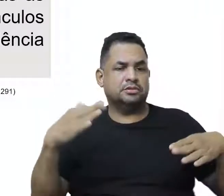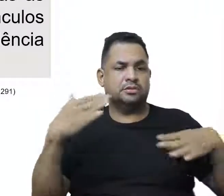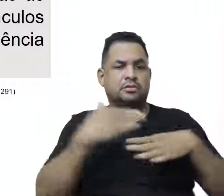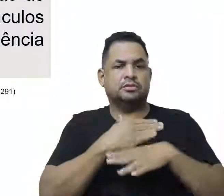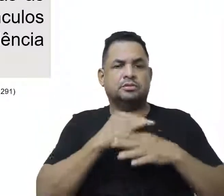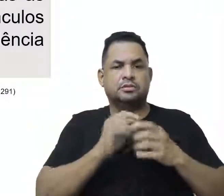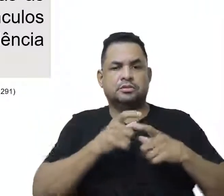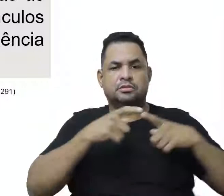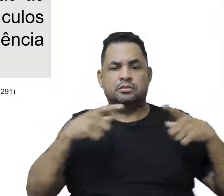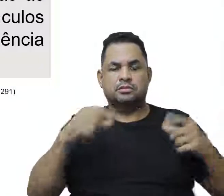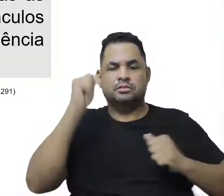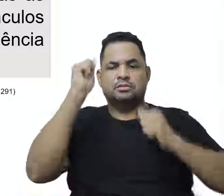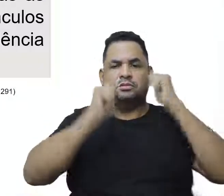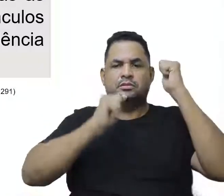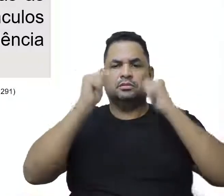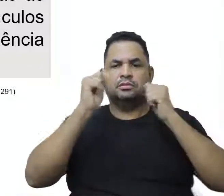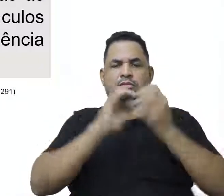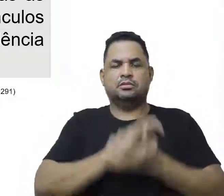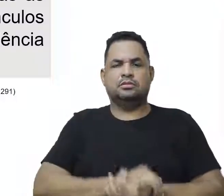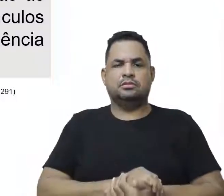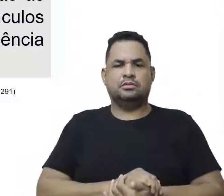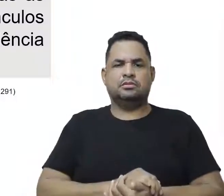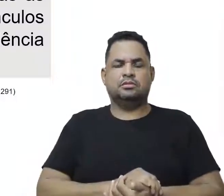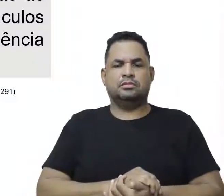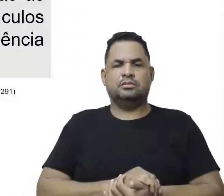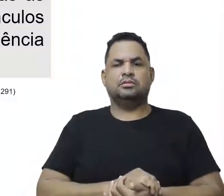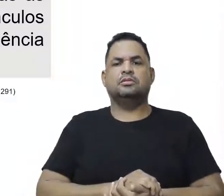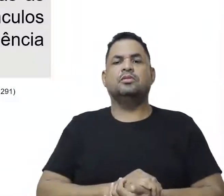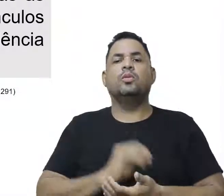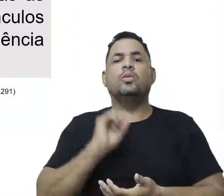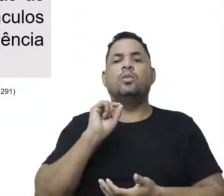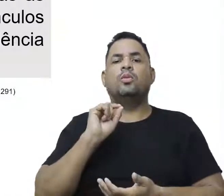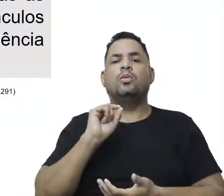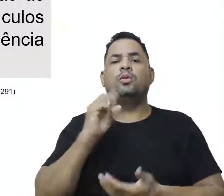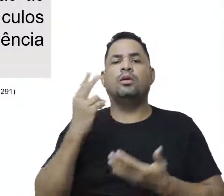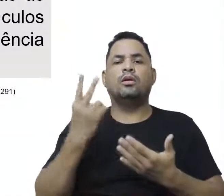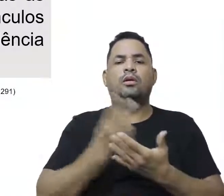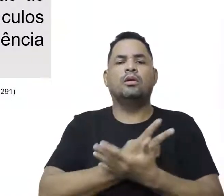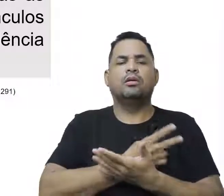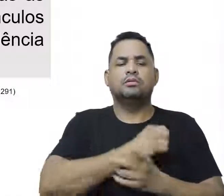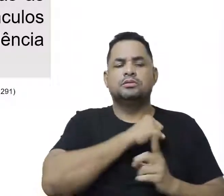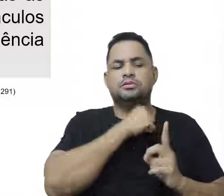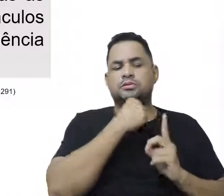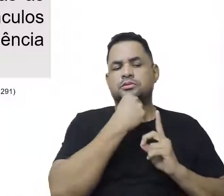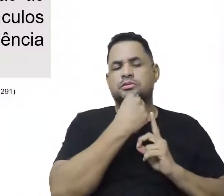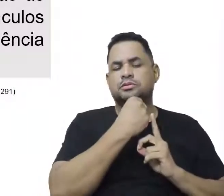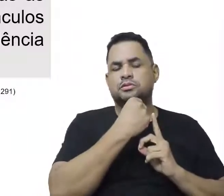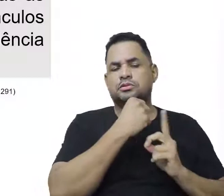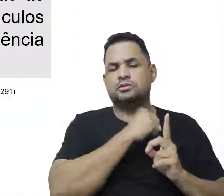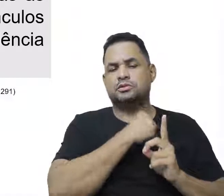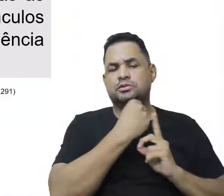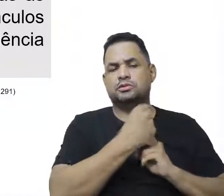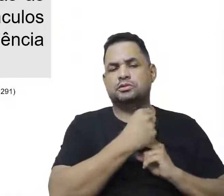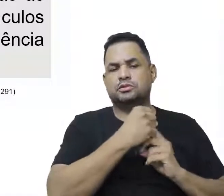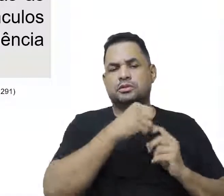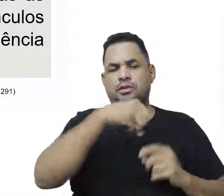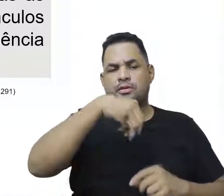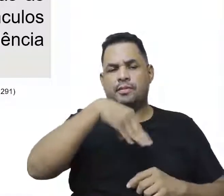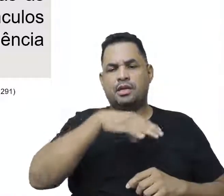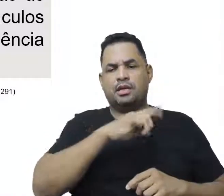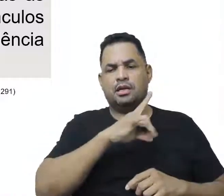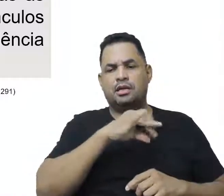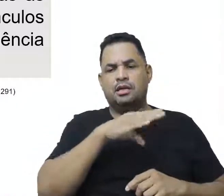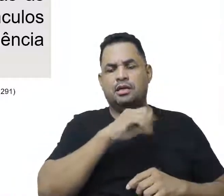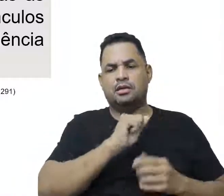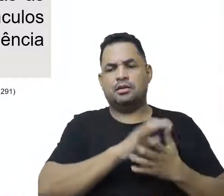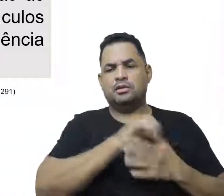e o crescimento industrial tão de uma é o que levou de uma sociedade mecanizada que ele fala mecânica